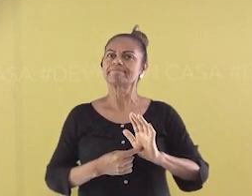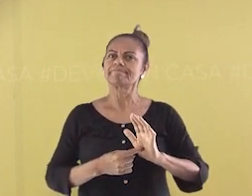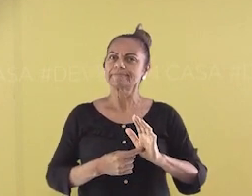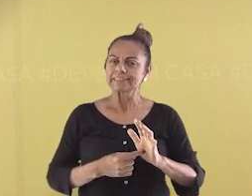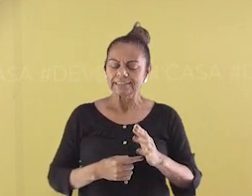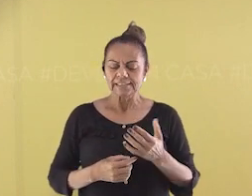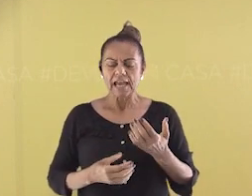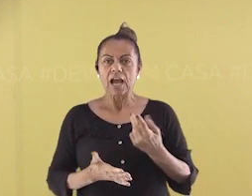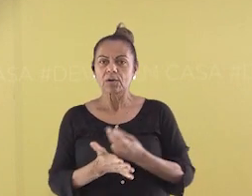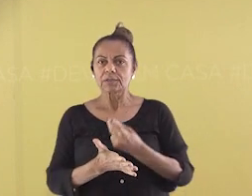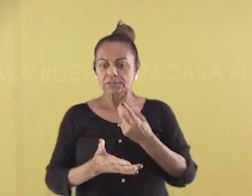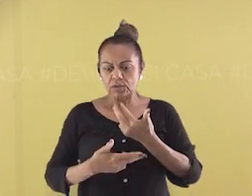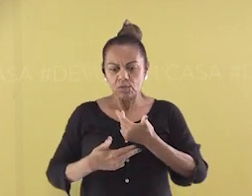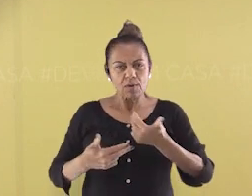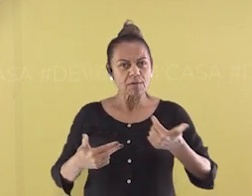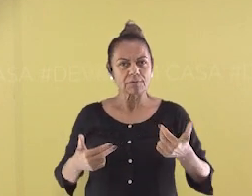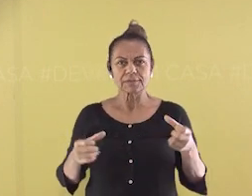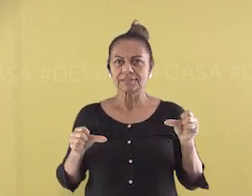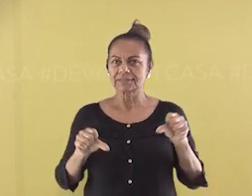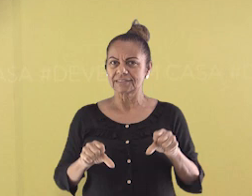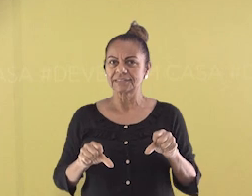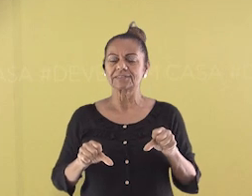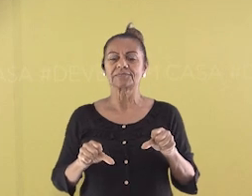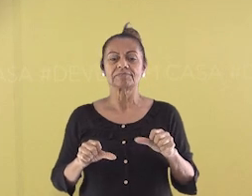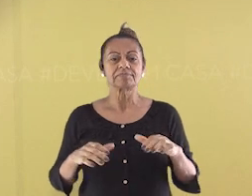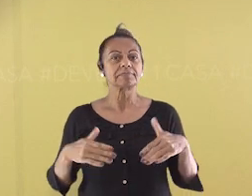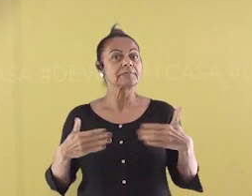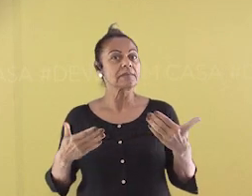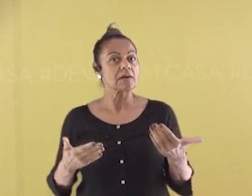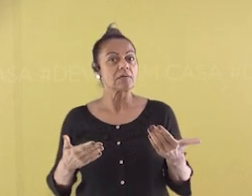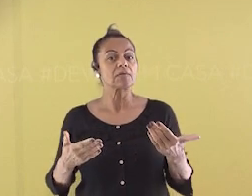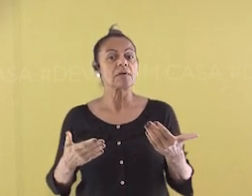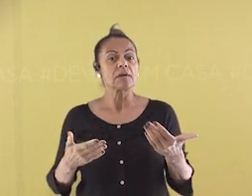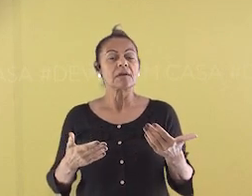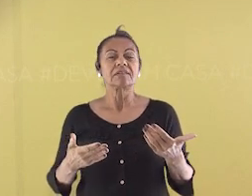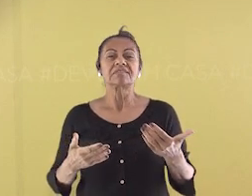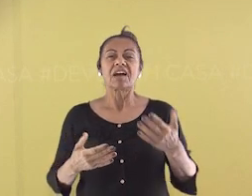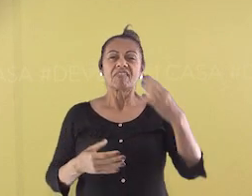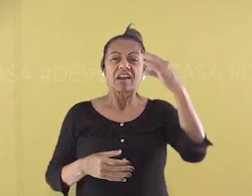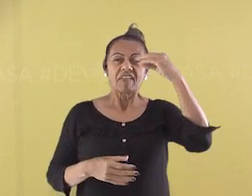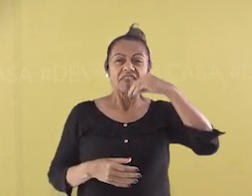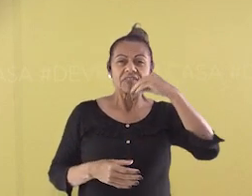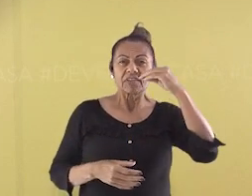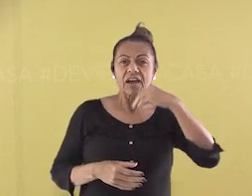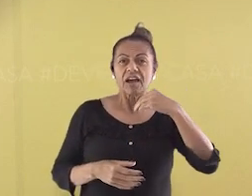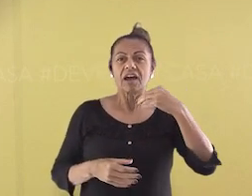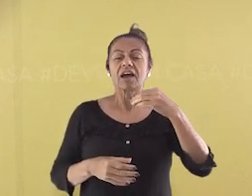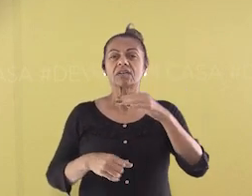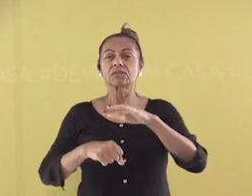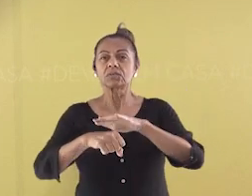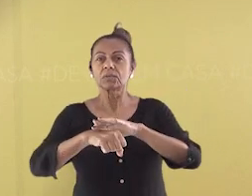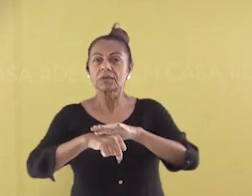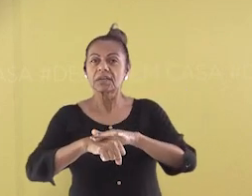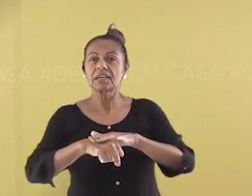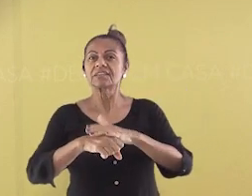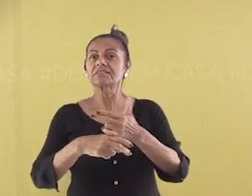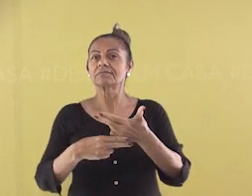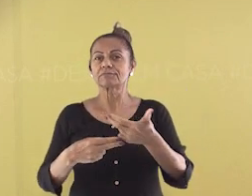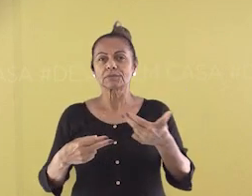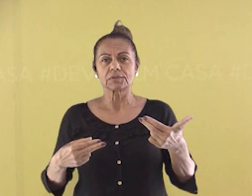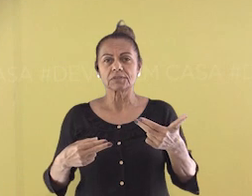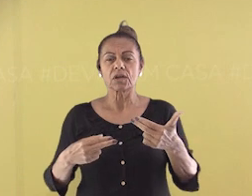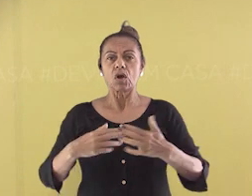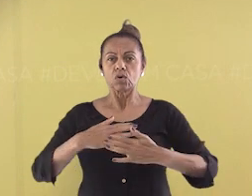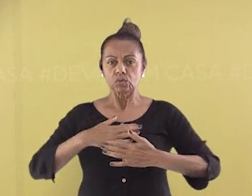por outros alimentos. Certamente, com o tempo, ficaremos mais fracos ou até mesmo doentes. Enfim,